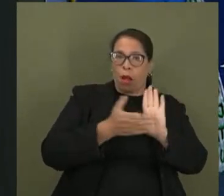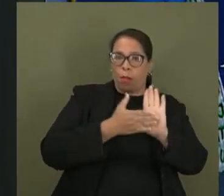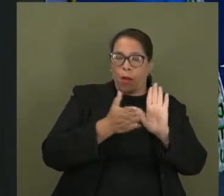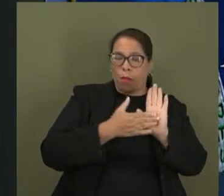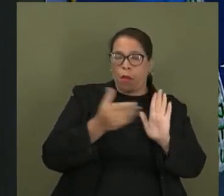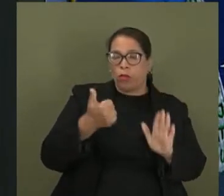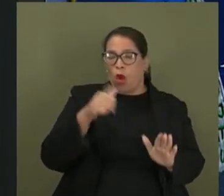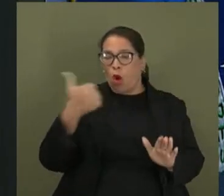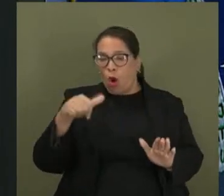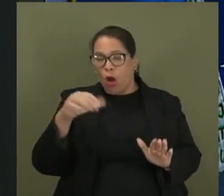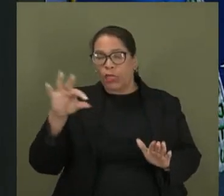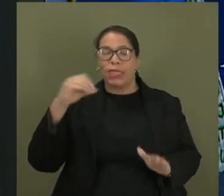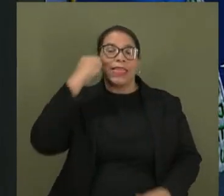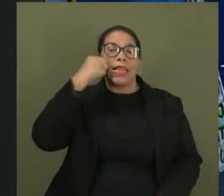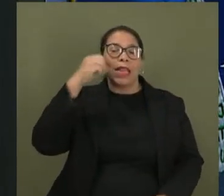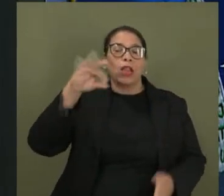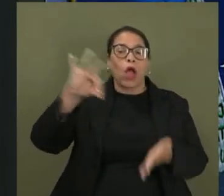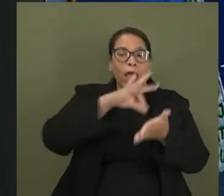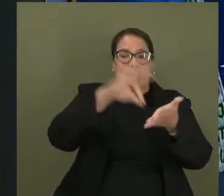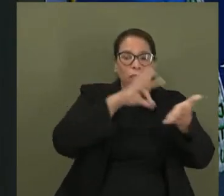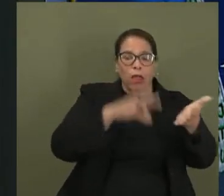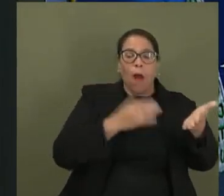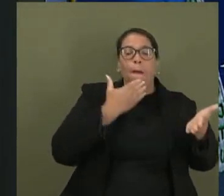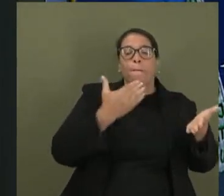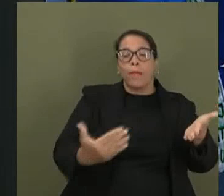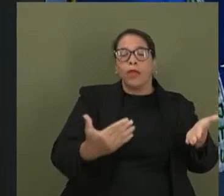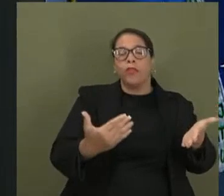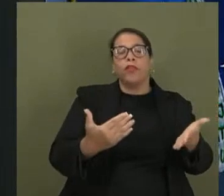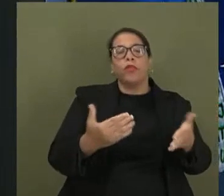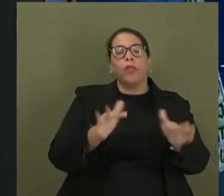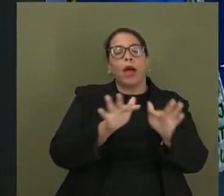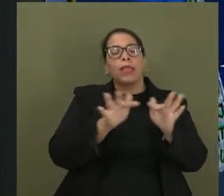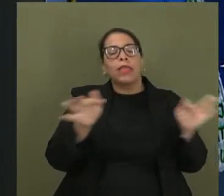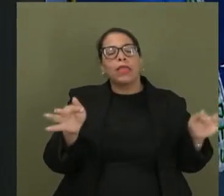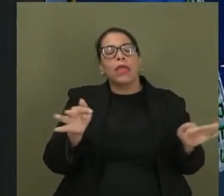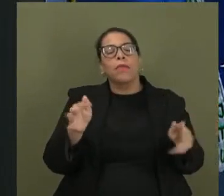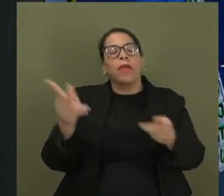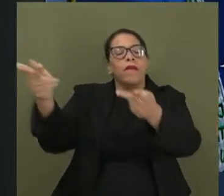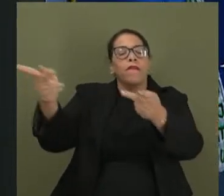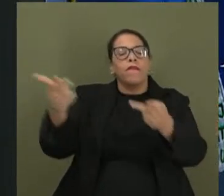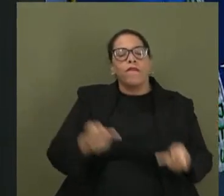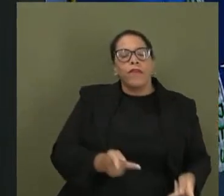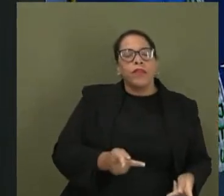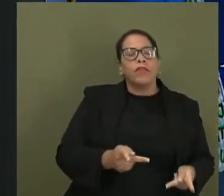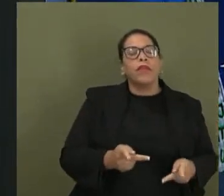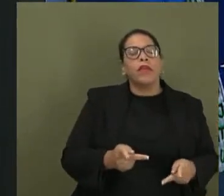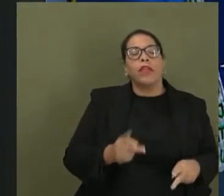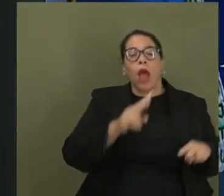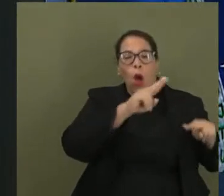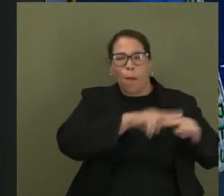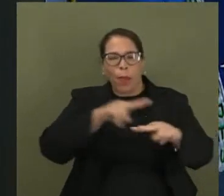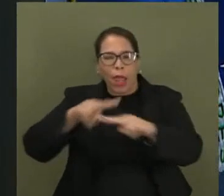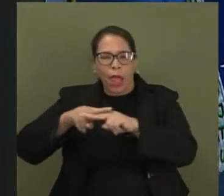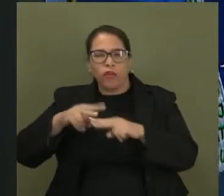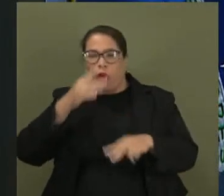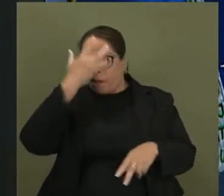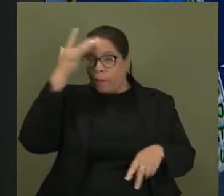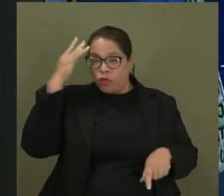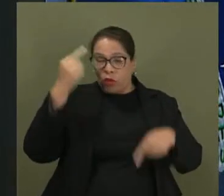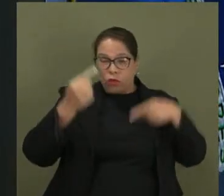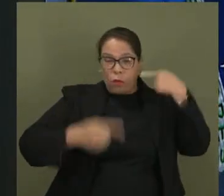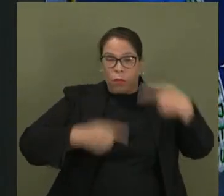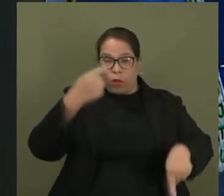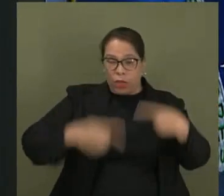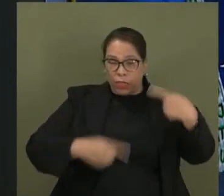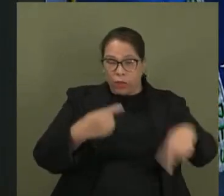11 senadores da República, pedindo uma simples visita ao presídio, onde estão muitos presos